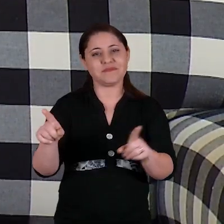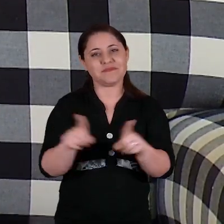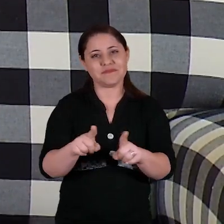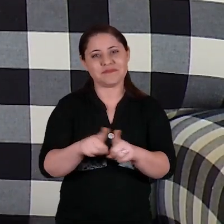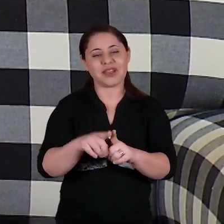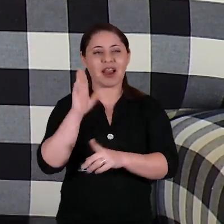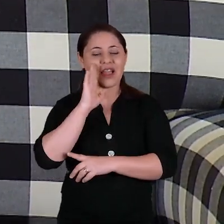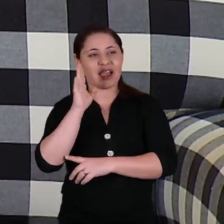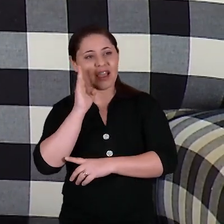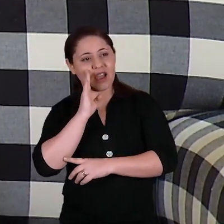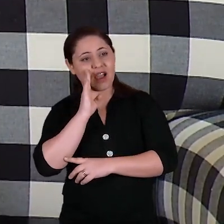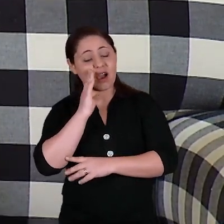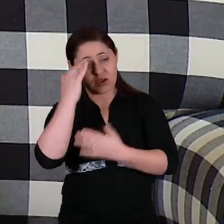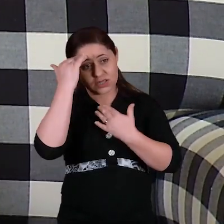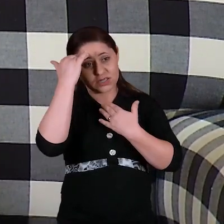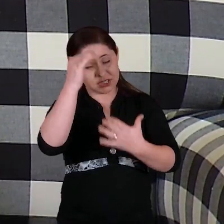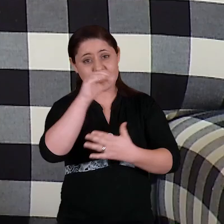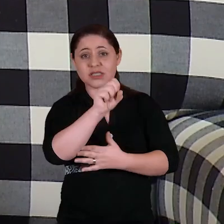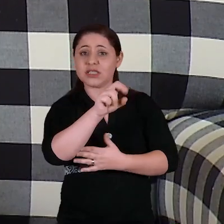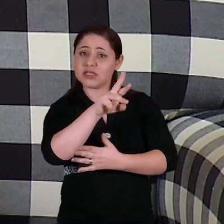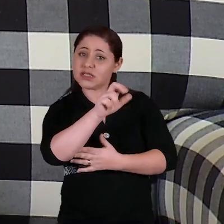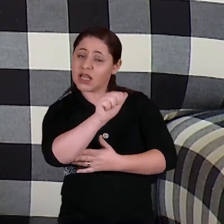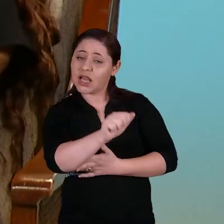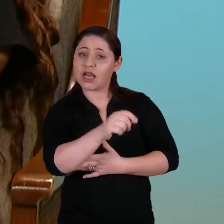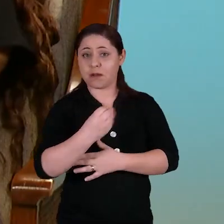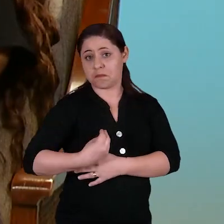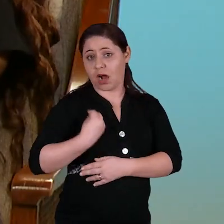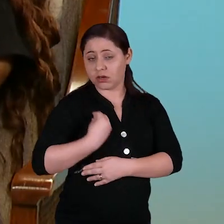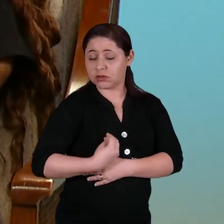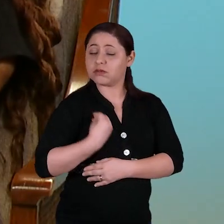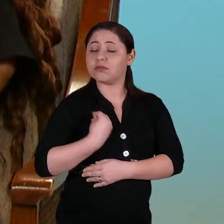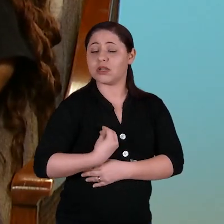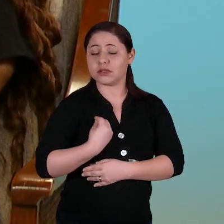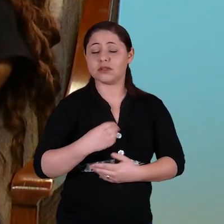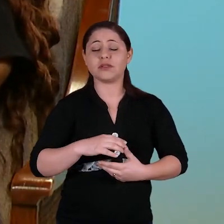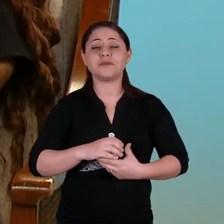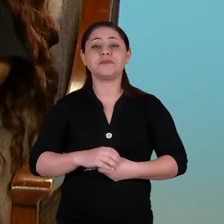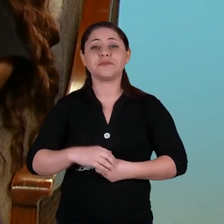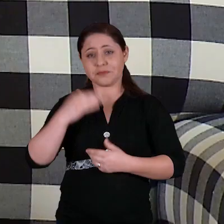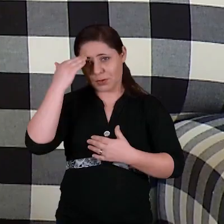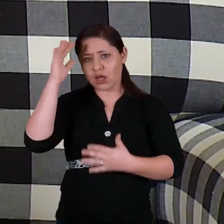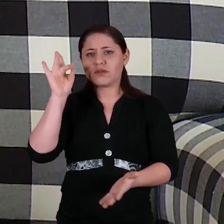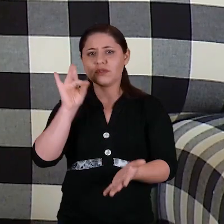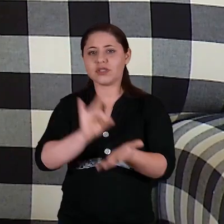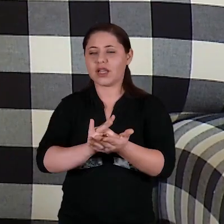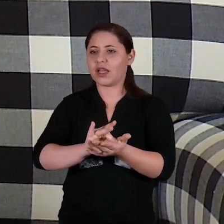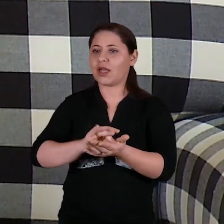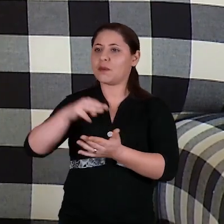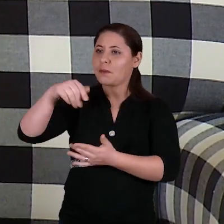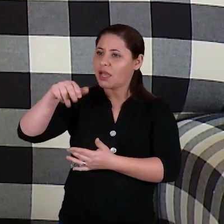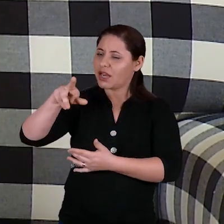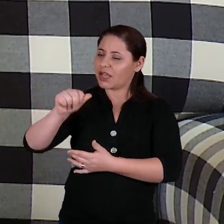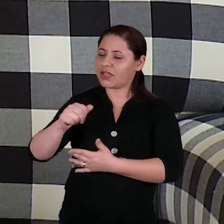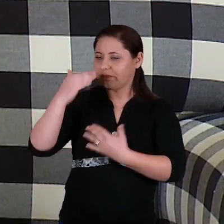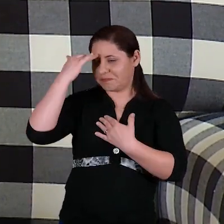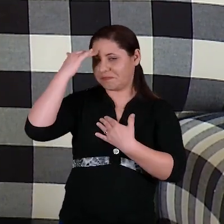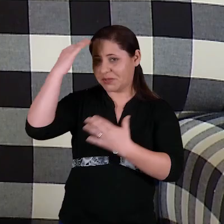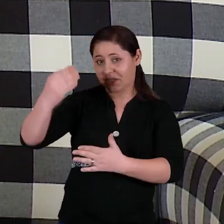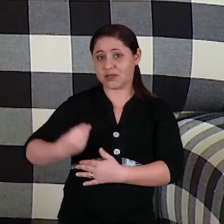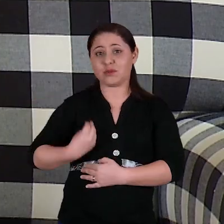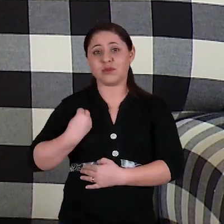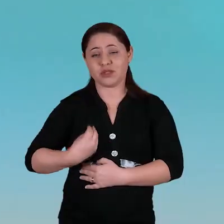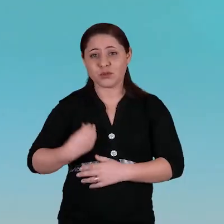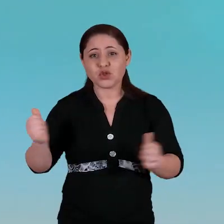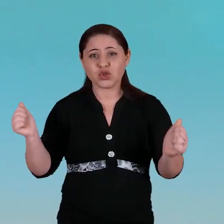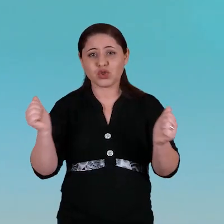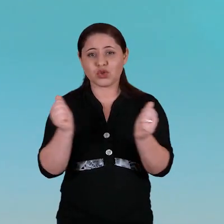legal. Quero agradecer a Sara. Obrigada pela sua participação aqui com a gente. Obrigada mesmo. Dona Maria, muito obrigada pela sua participação com a